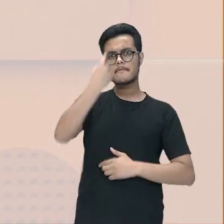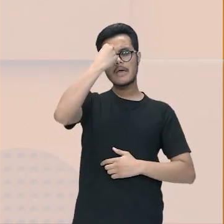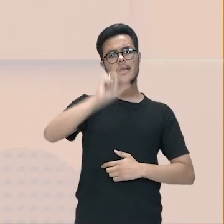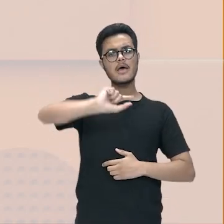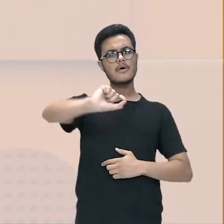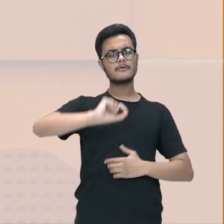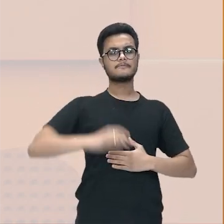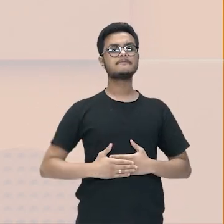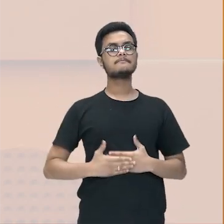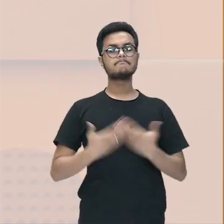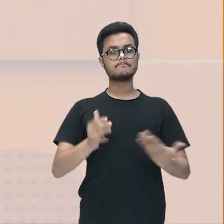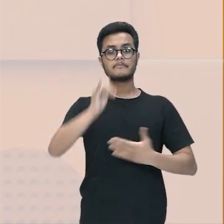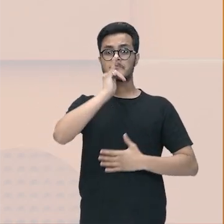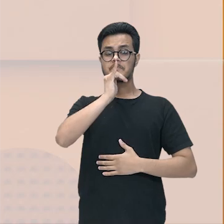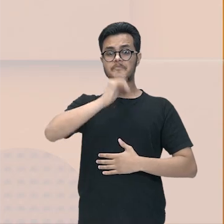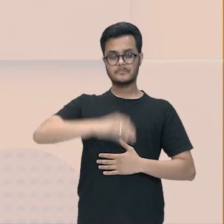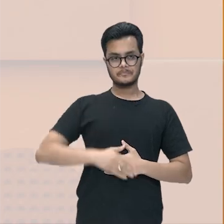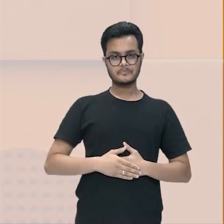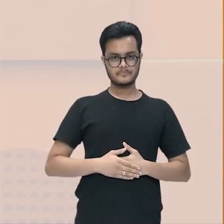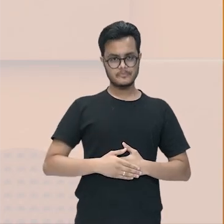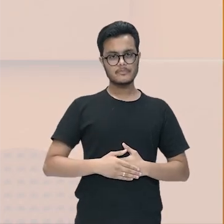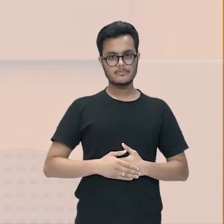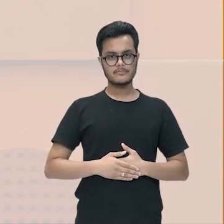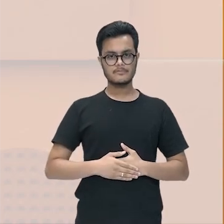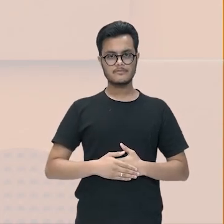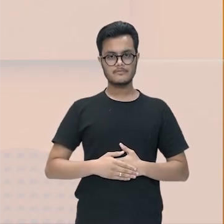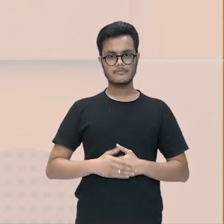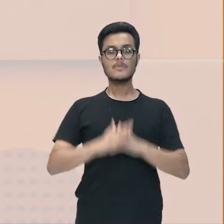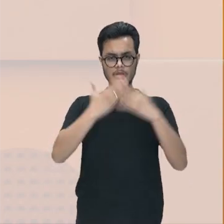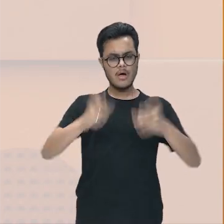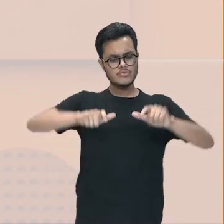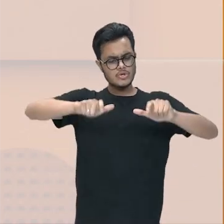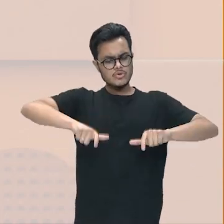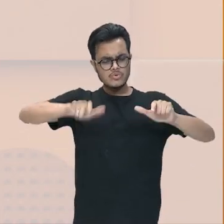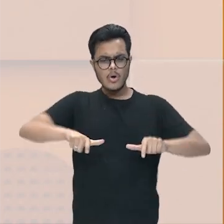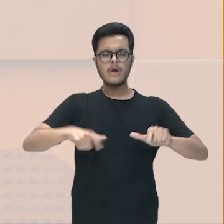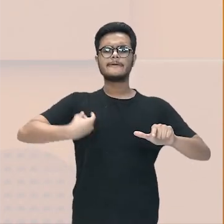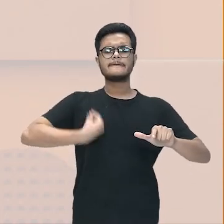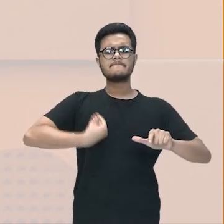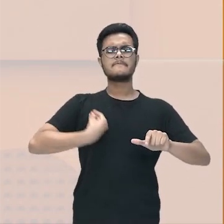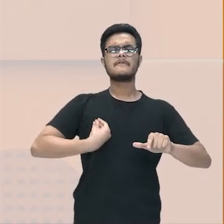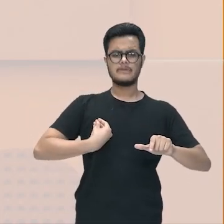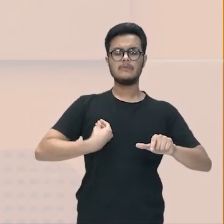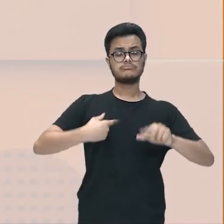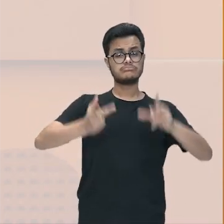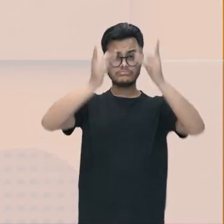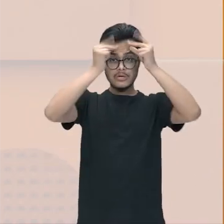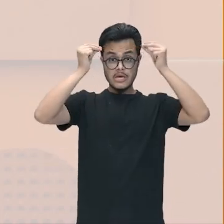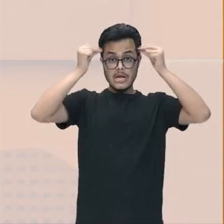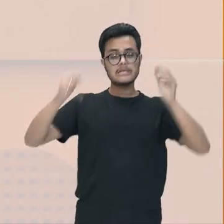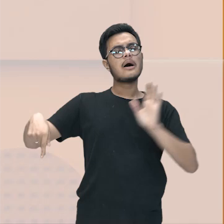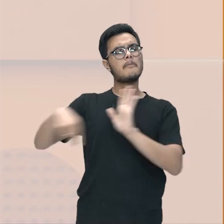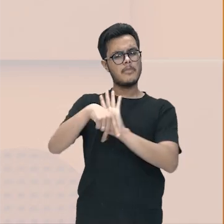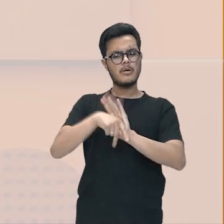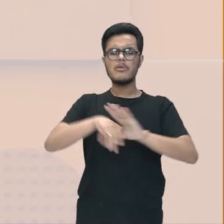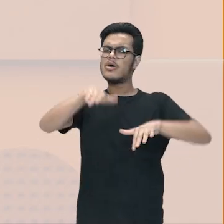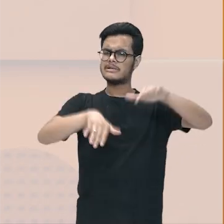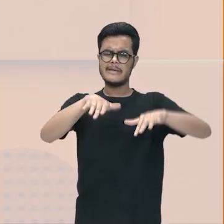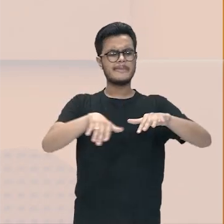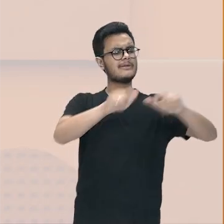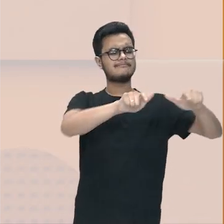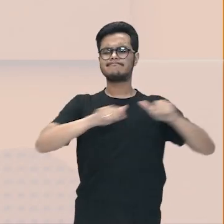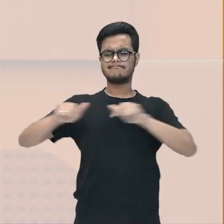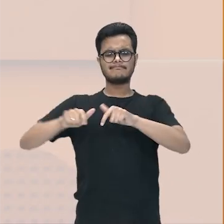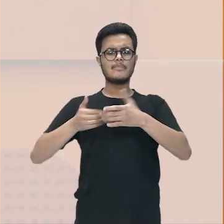vocês? Que eles vão começar, então, a pegar este mundo ali que eles estão vivendo, que é a Grécia, não importa em qual parte eles